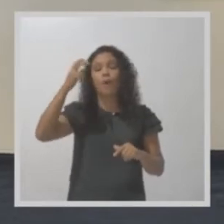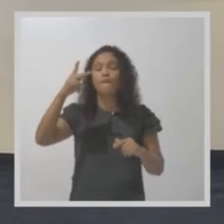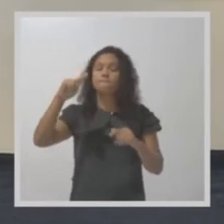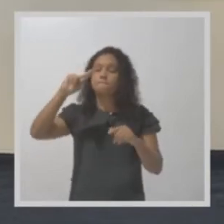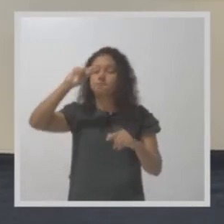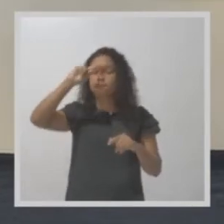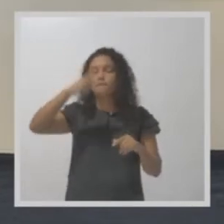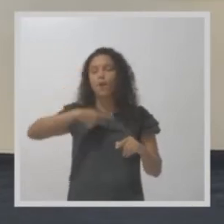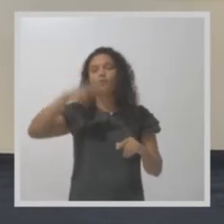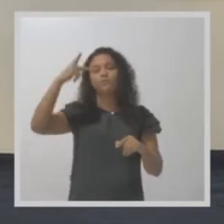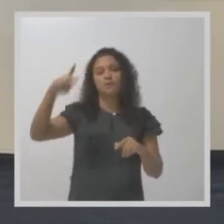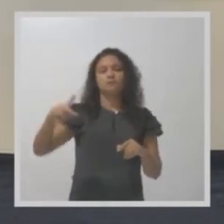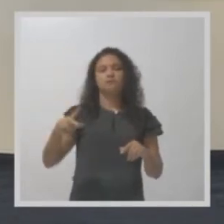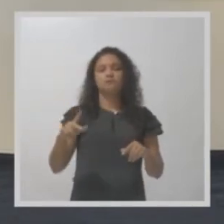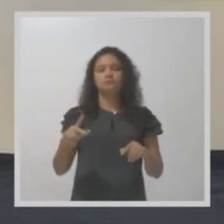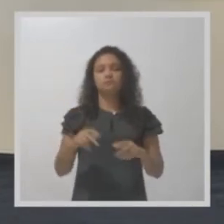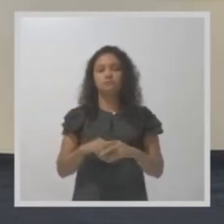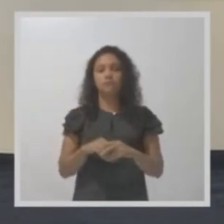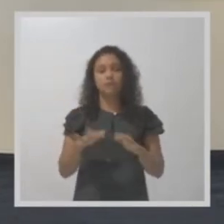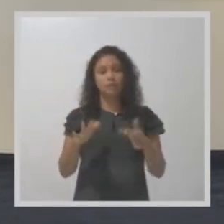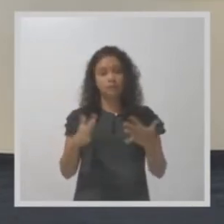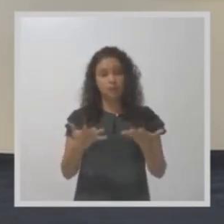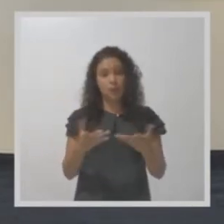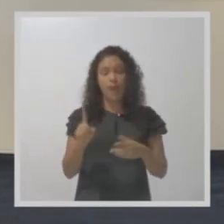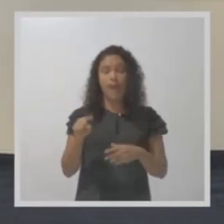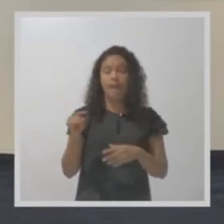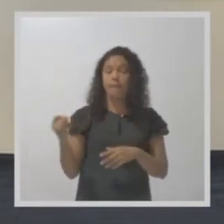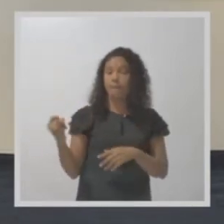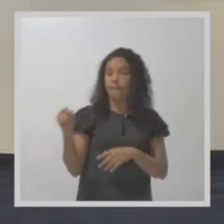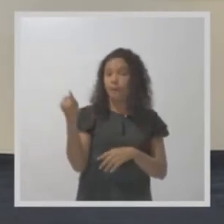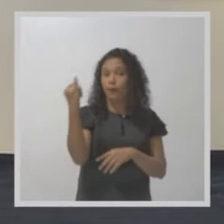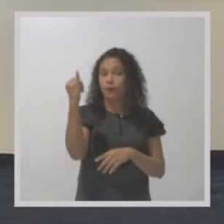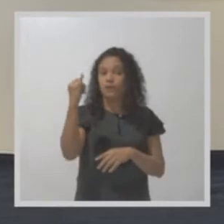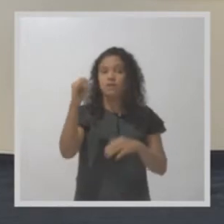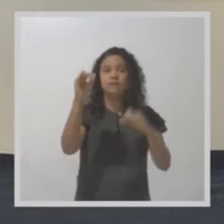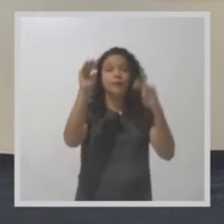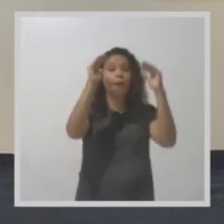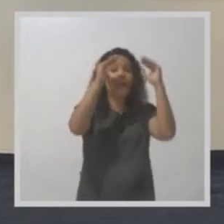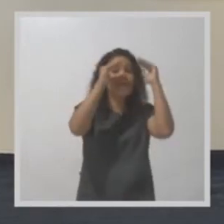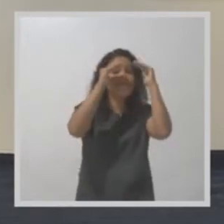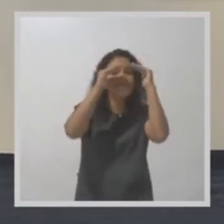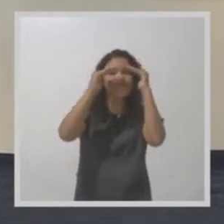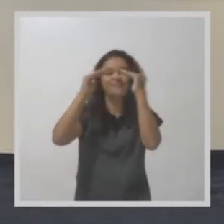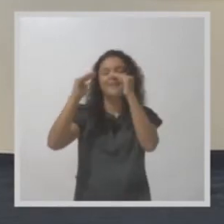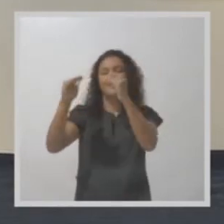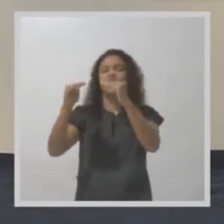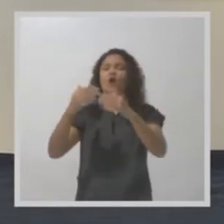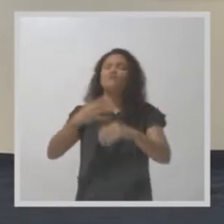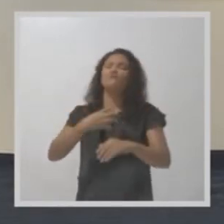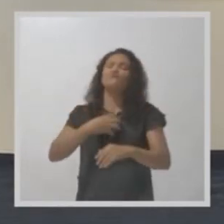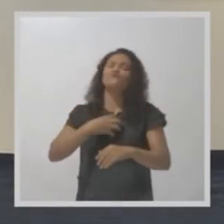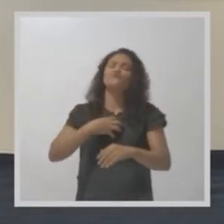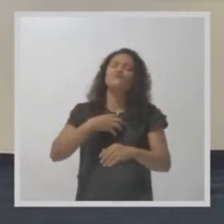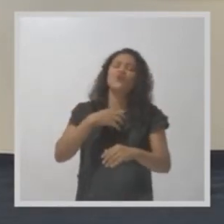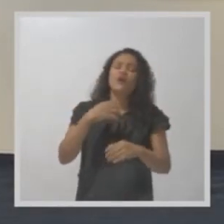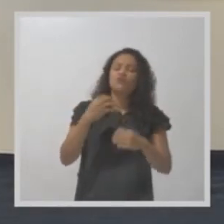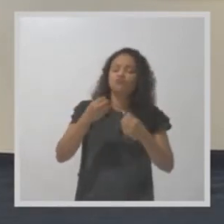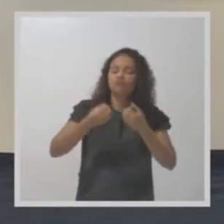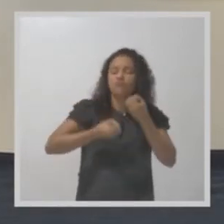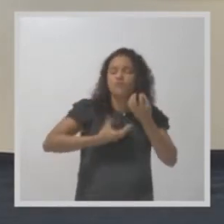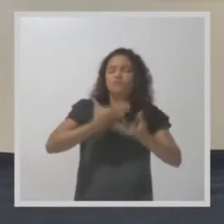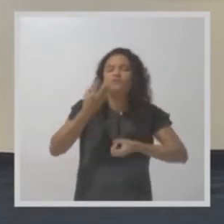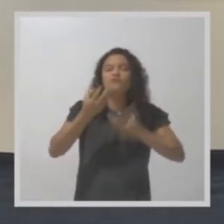por conta daquela situação. Então é muito importante saber respeitar o quê? O modo de falar do